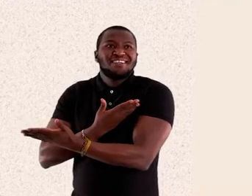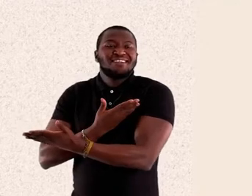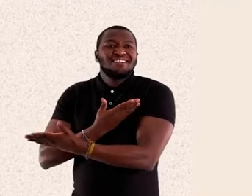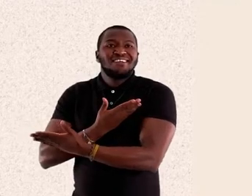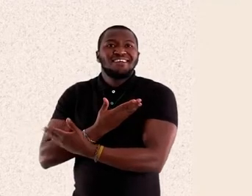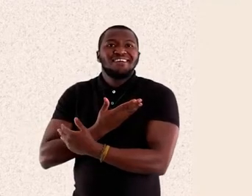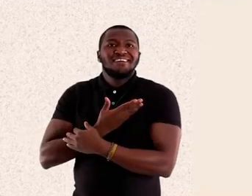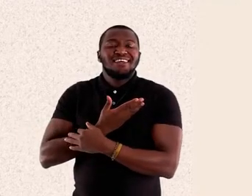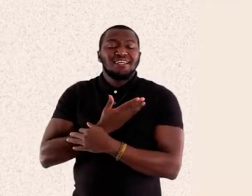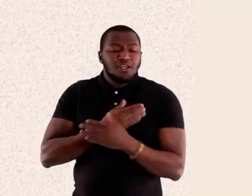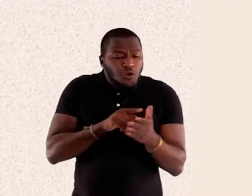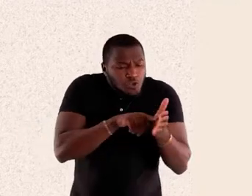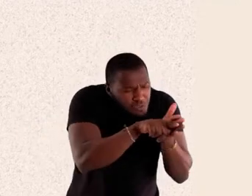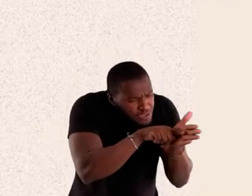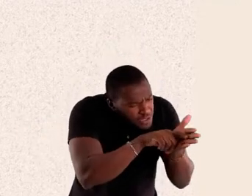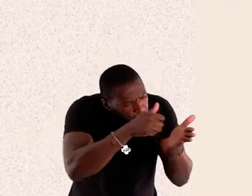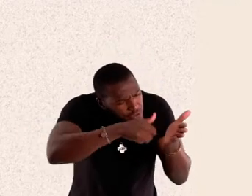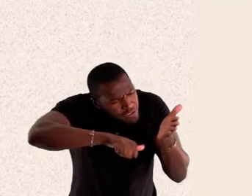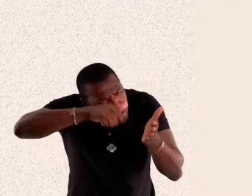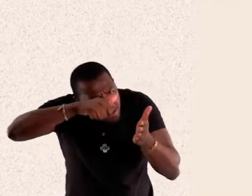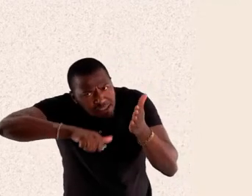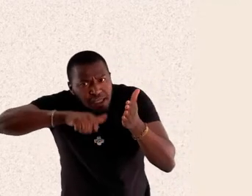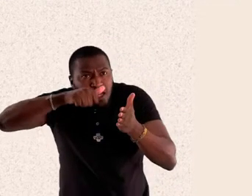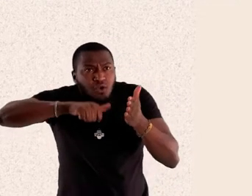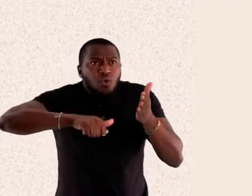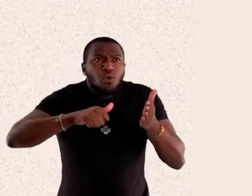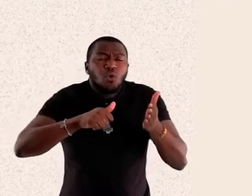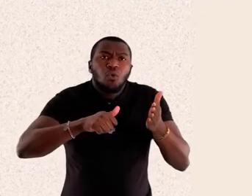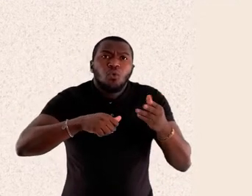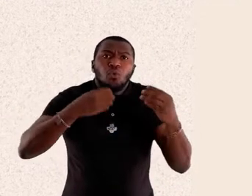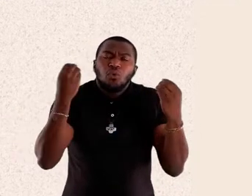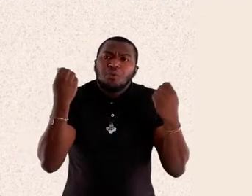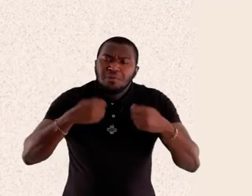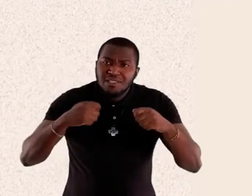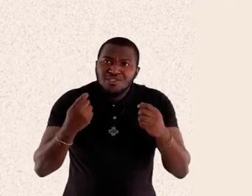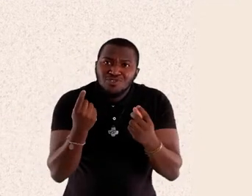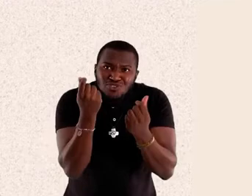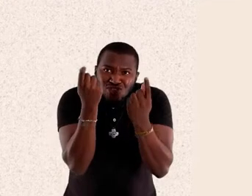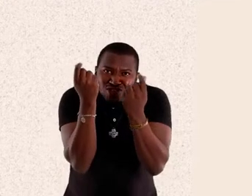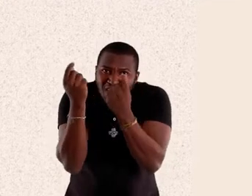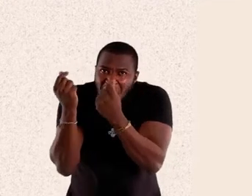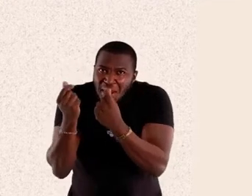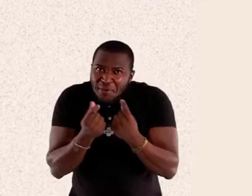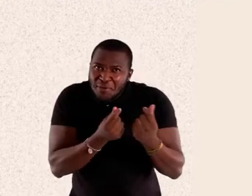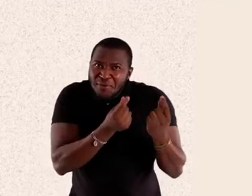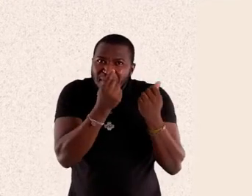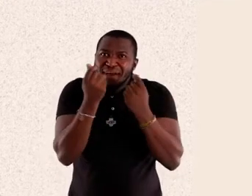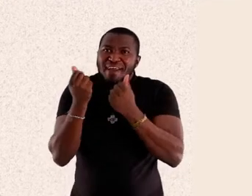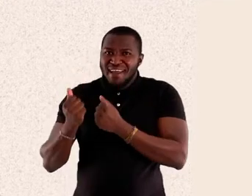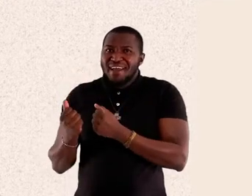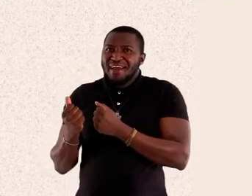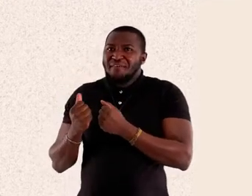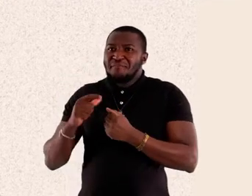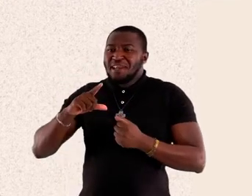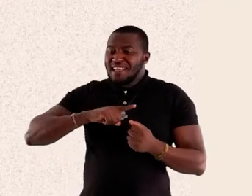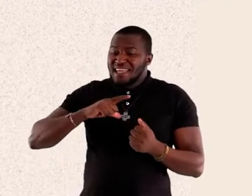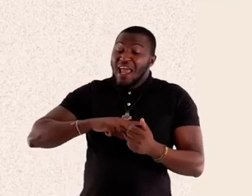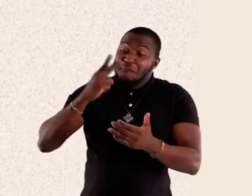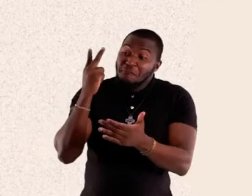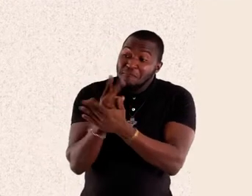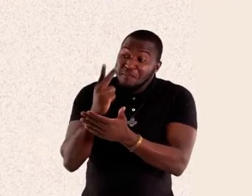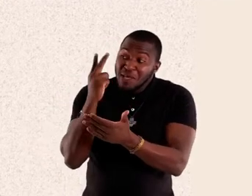os pesquisadores mensuraram quanto que eu precisaria ganhar de dinheiro e para ter o mesmo